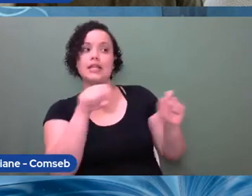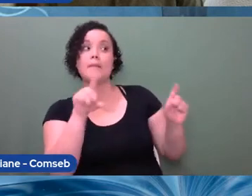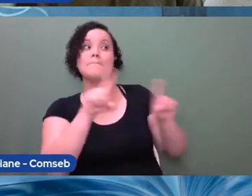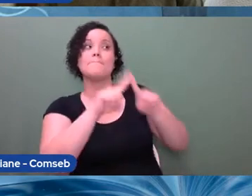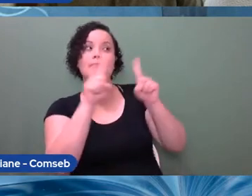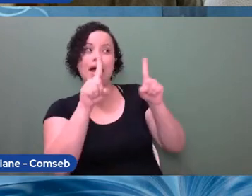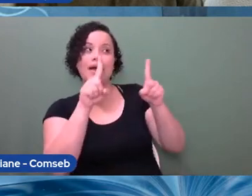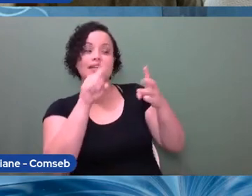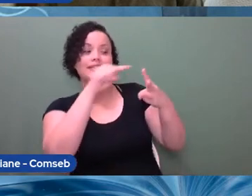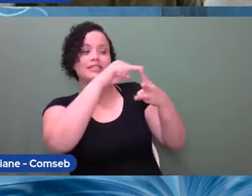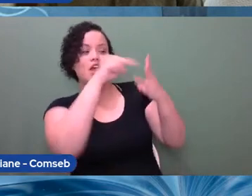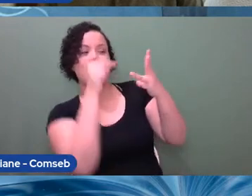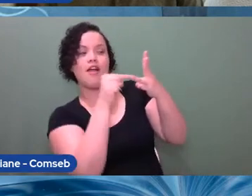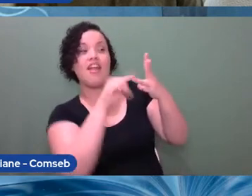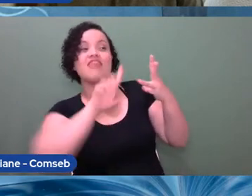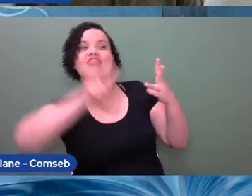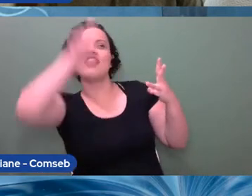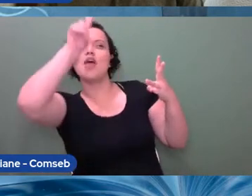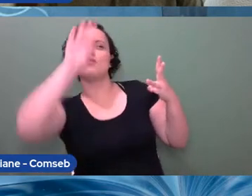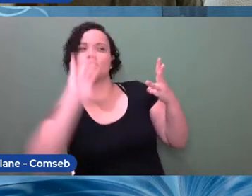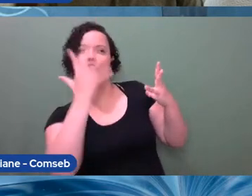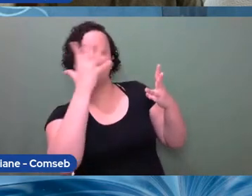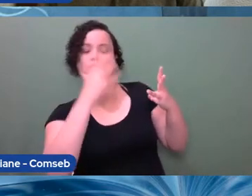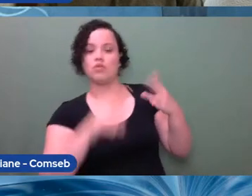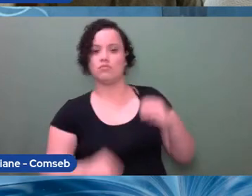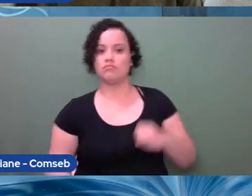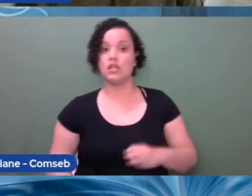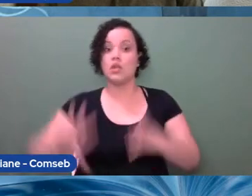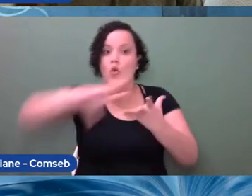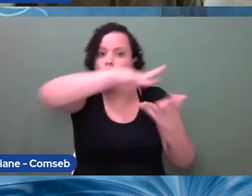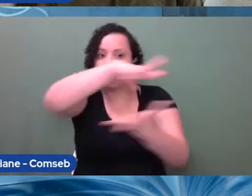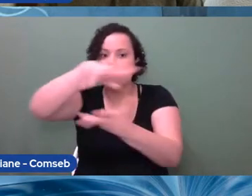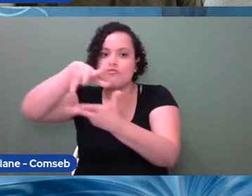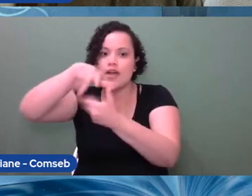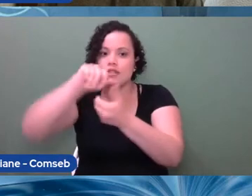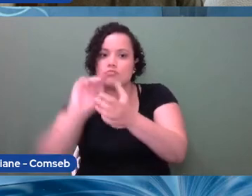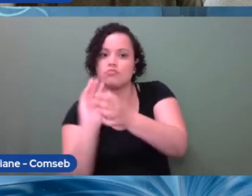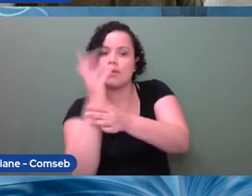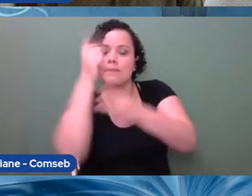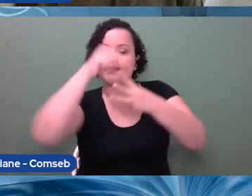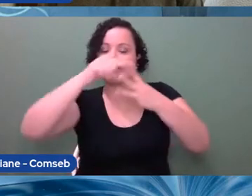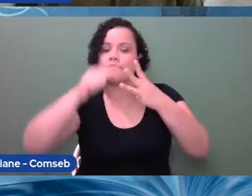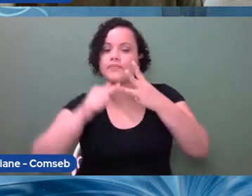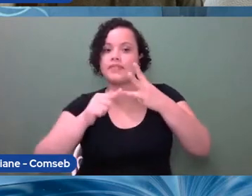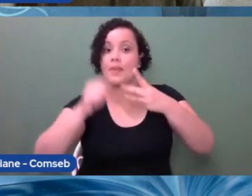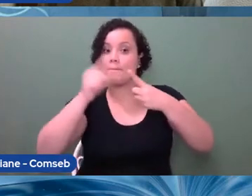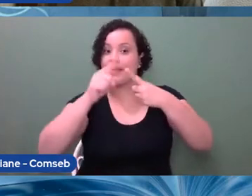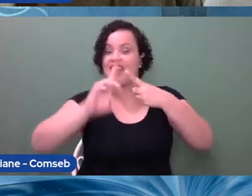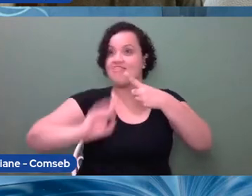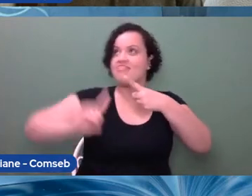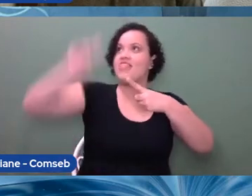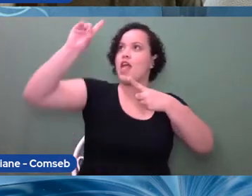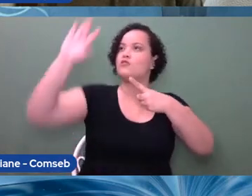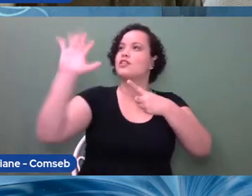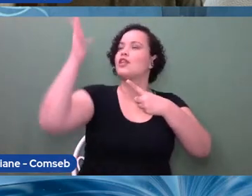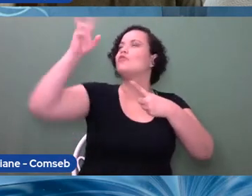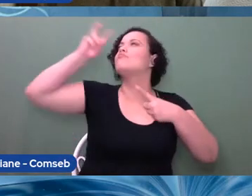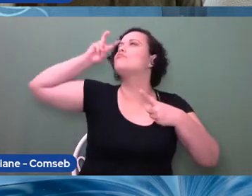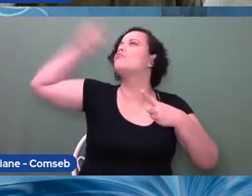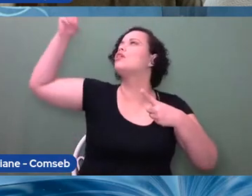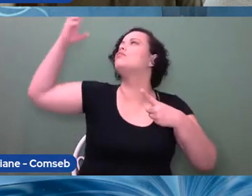três coisas que constituem o nosso universo. Deus, Criador, inteligência